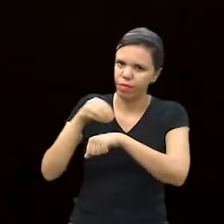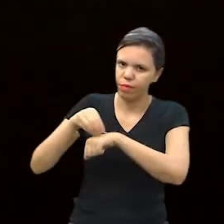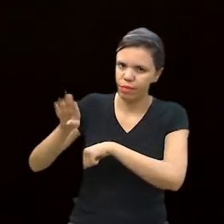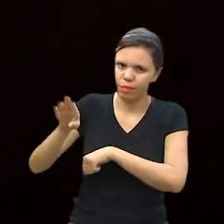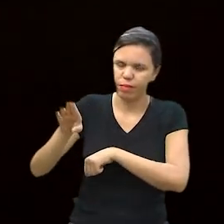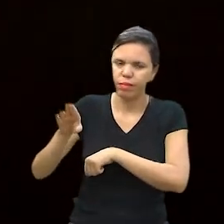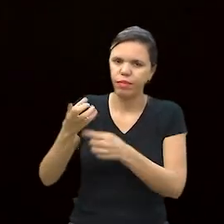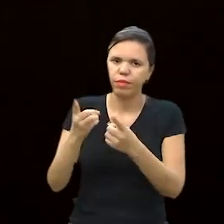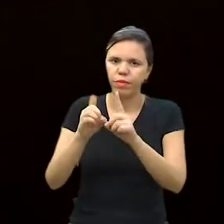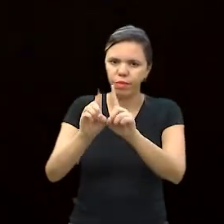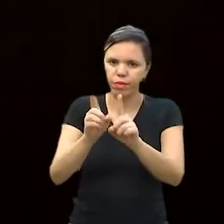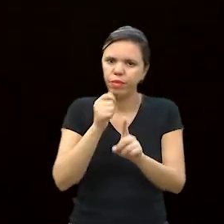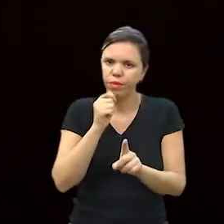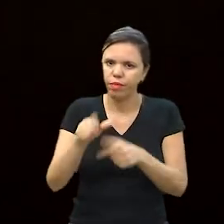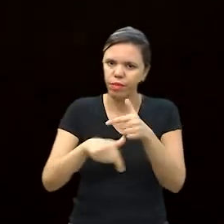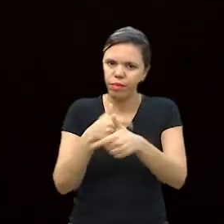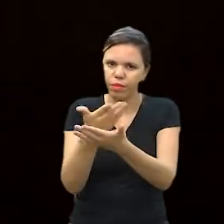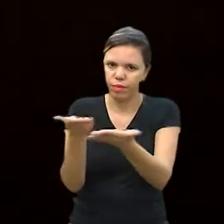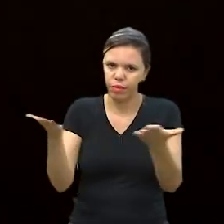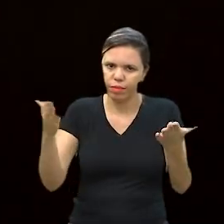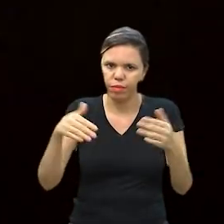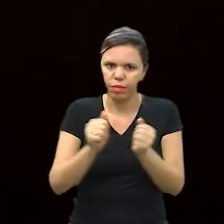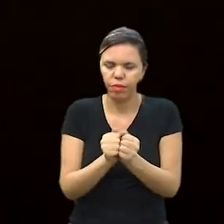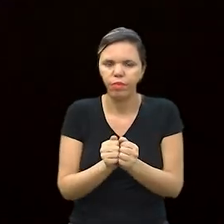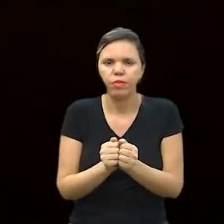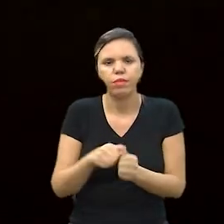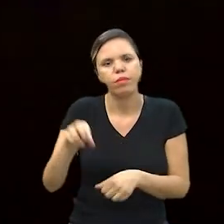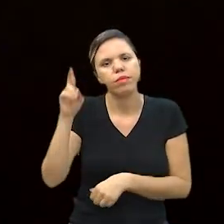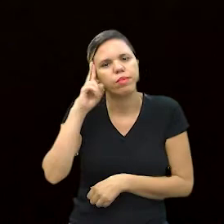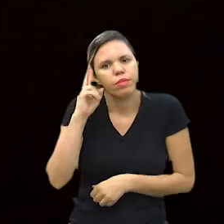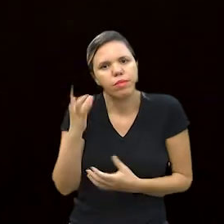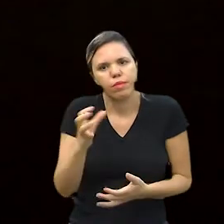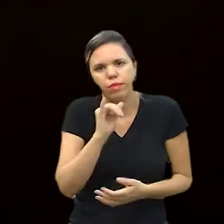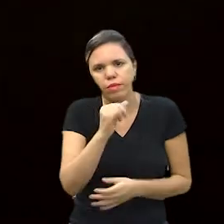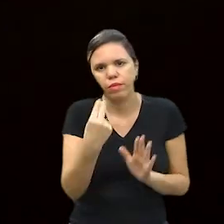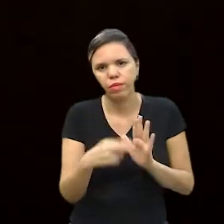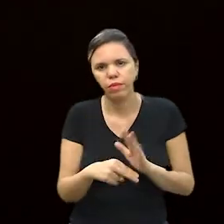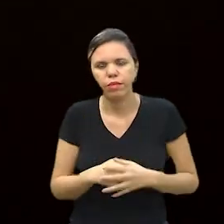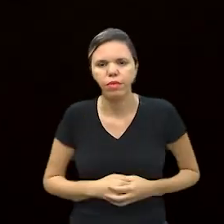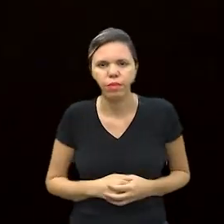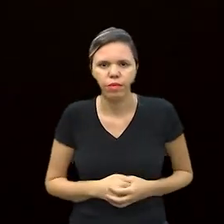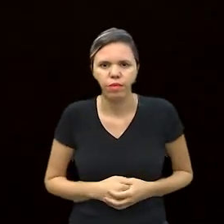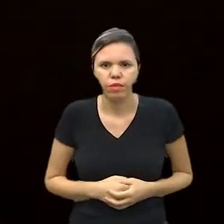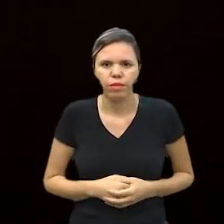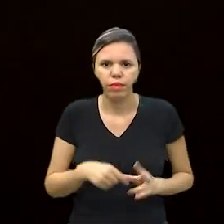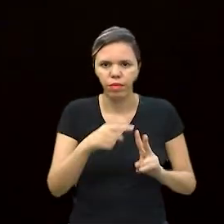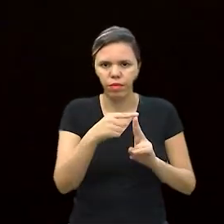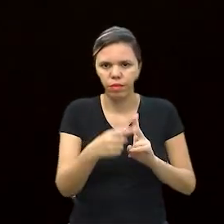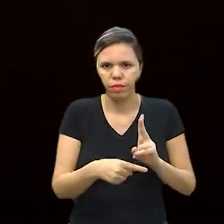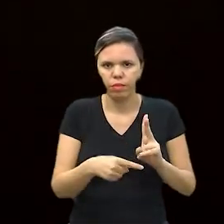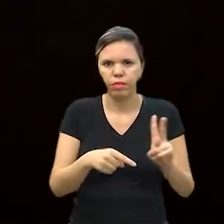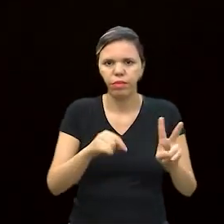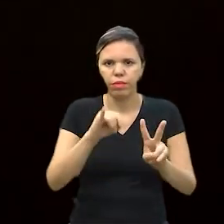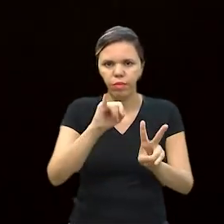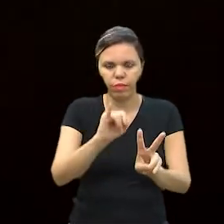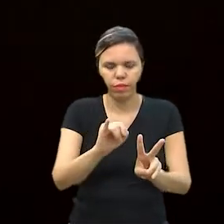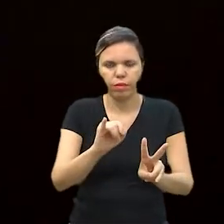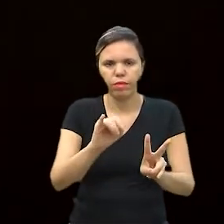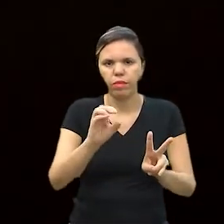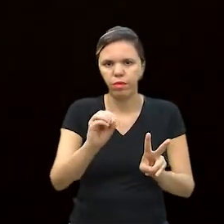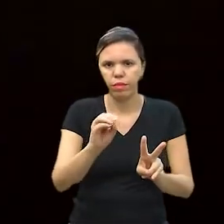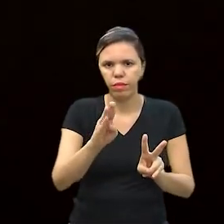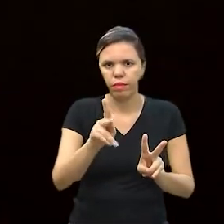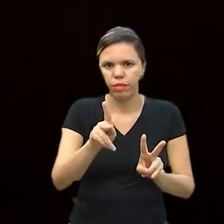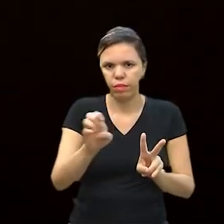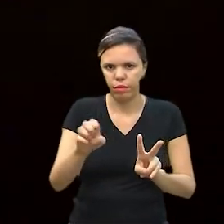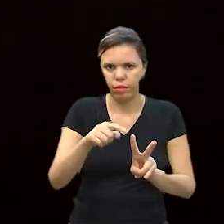para o casal que ainda trabalha com você, que é o senhor, eu queria que você falasse o nome deles para mim. É senhor Iop. Senhor